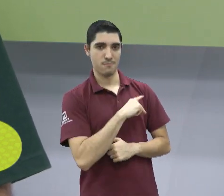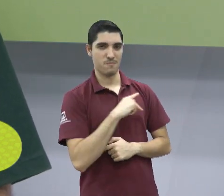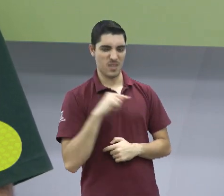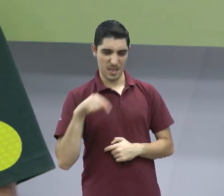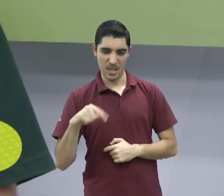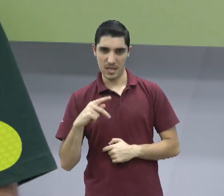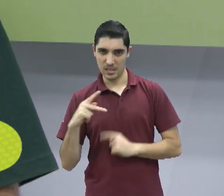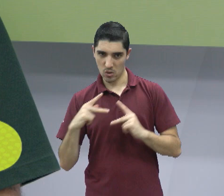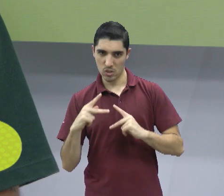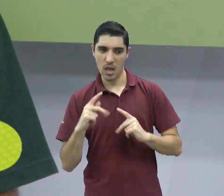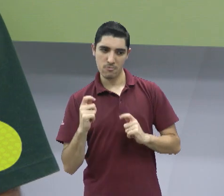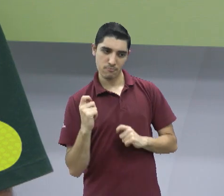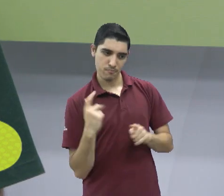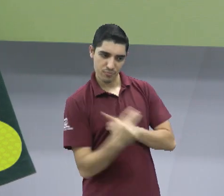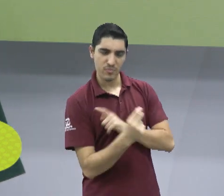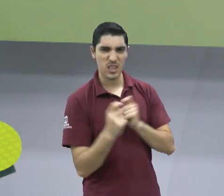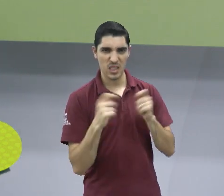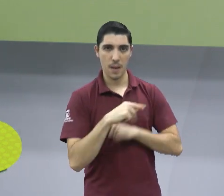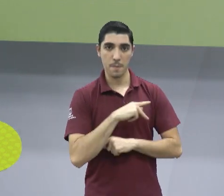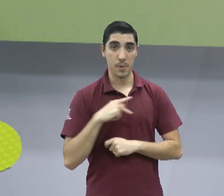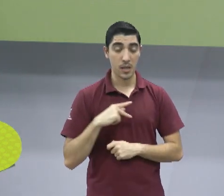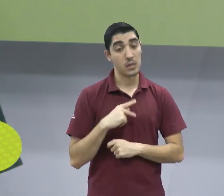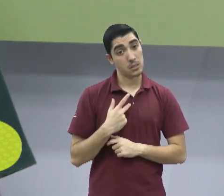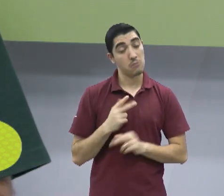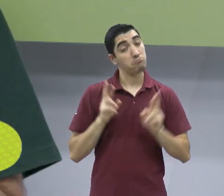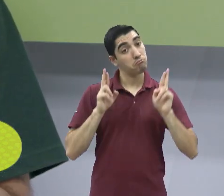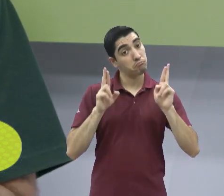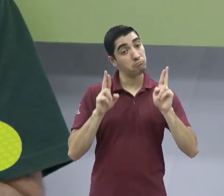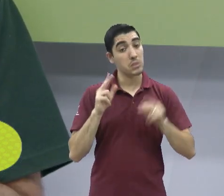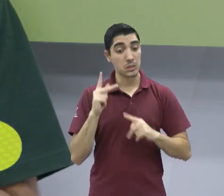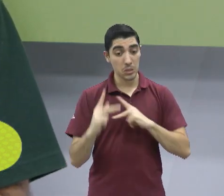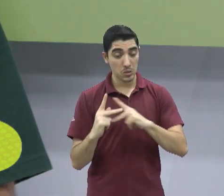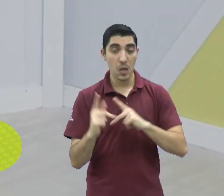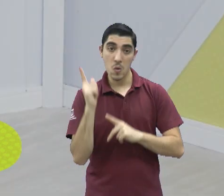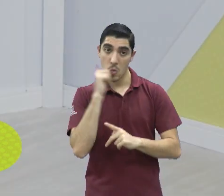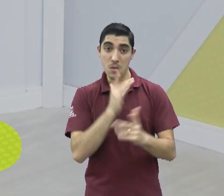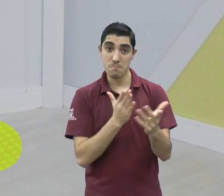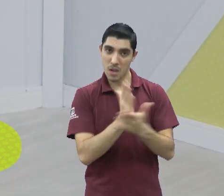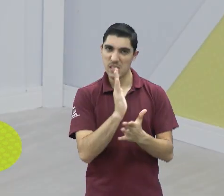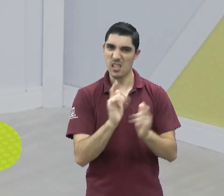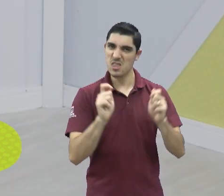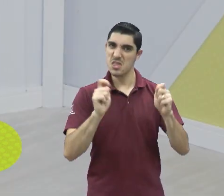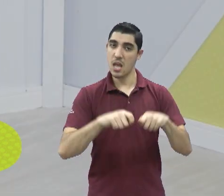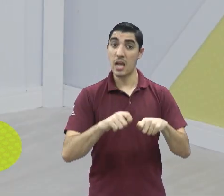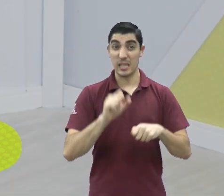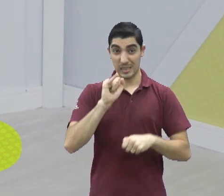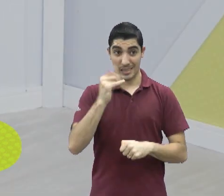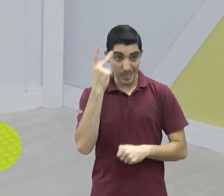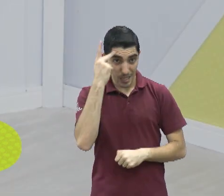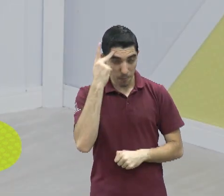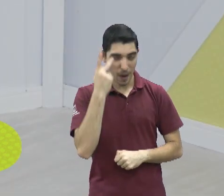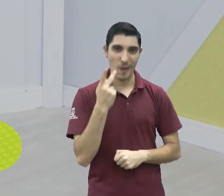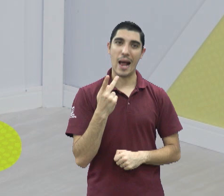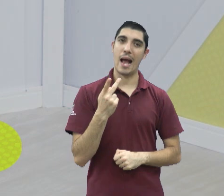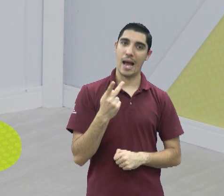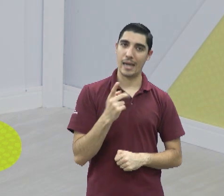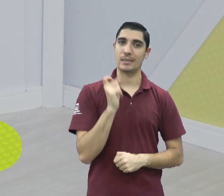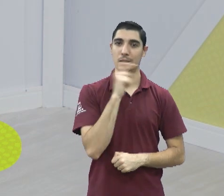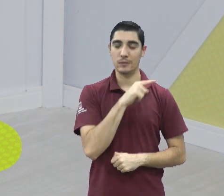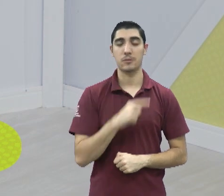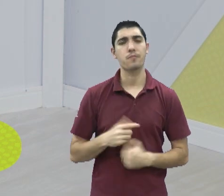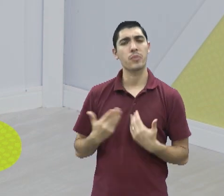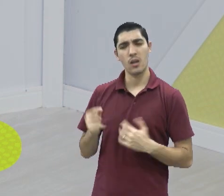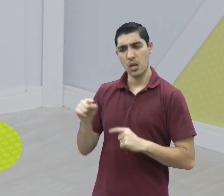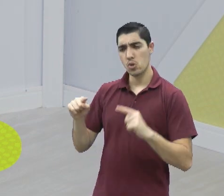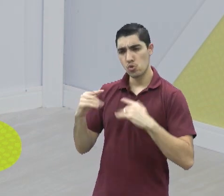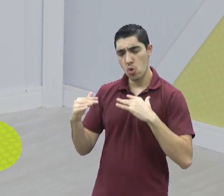as chances do São José aumentam um pouco mais do que se fosse contra o São Paulo. Pois é, então é um jogo de rivalidade. Tudo